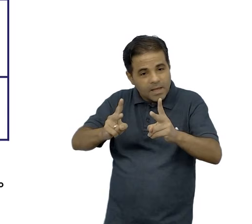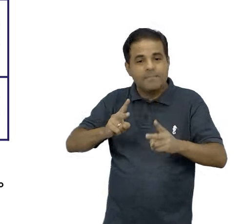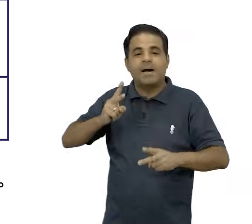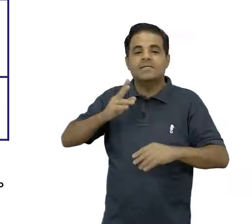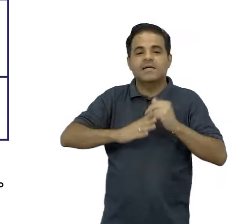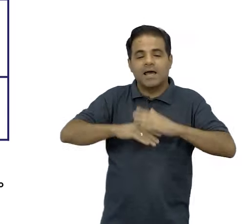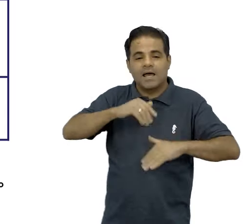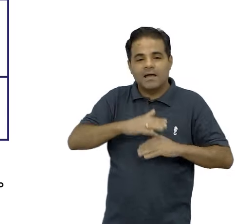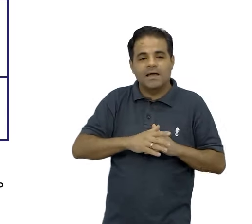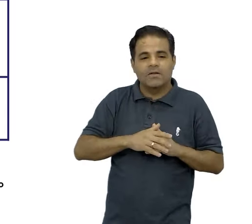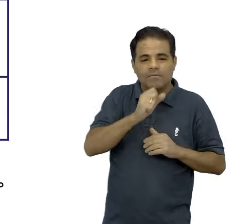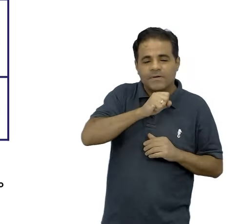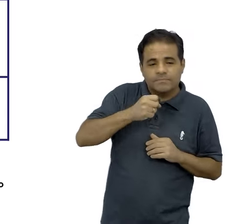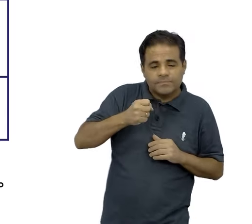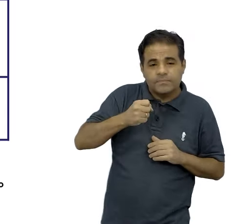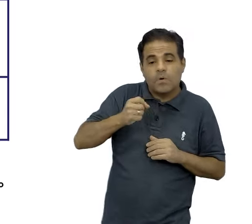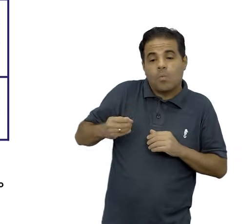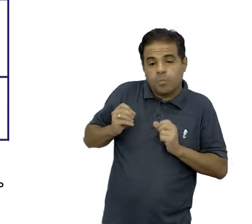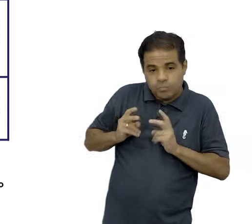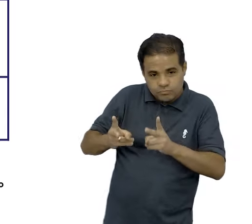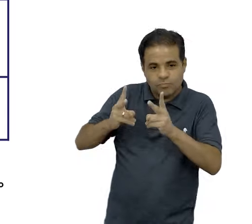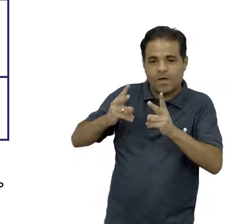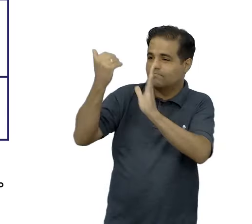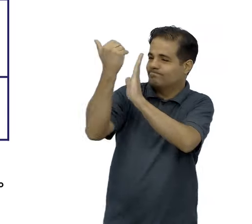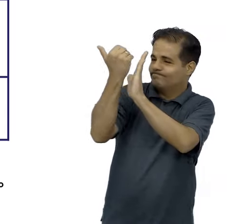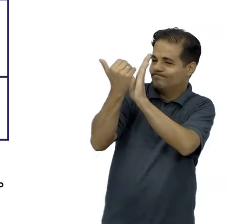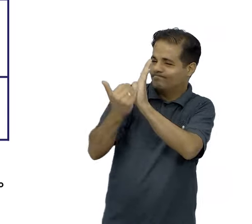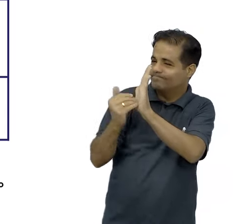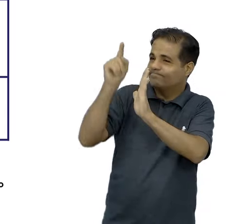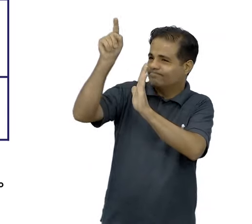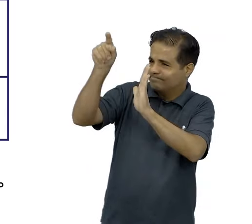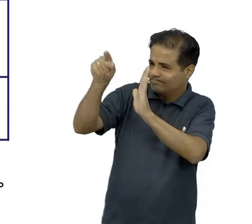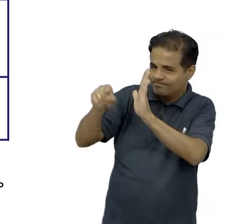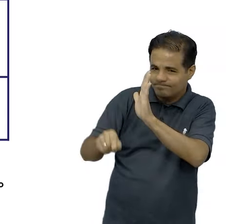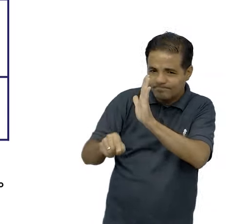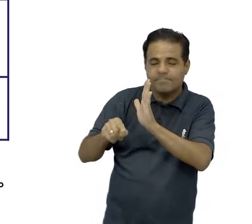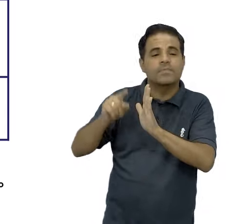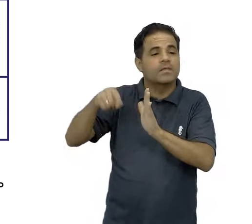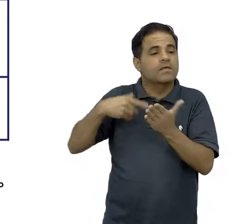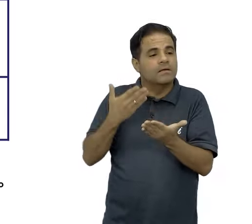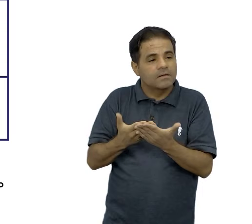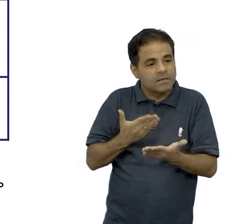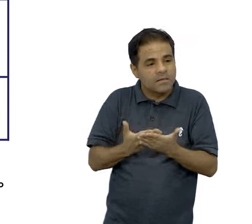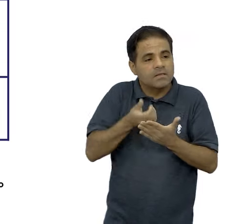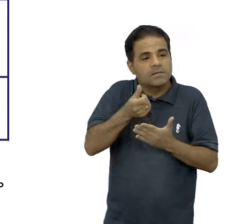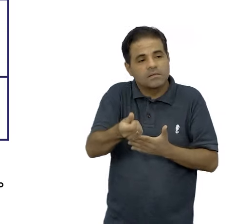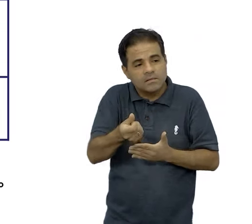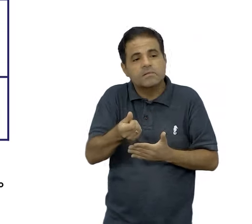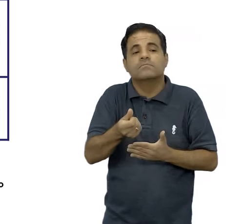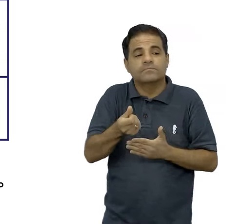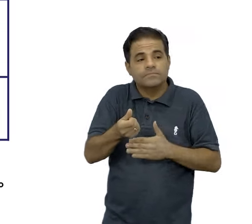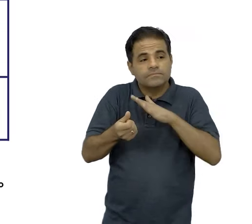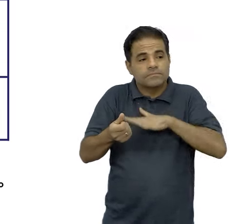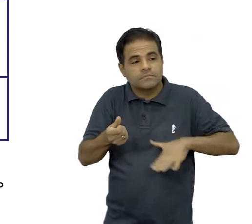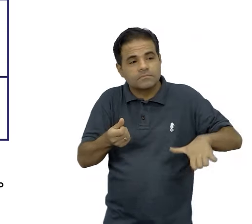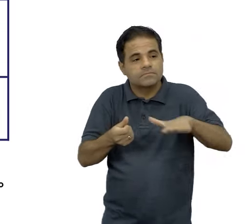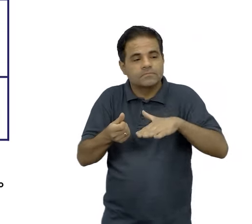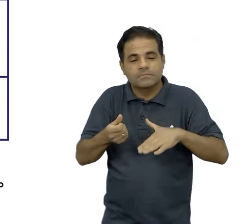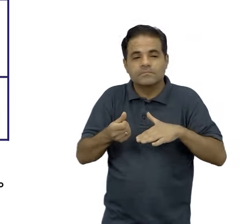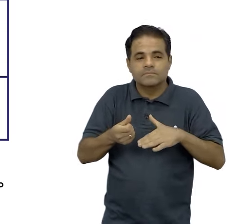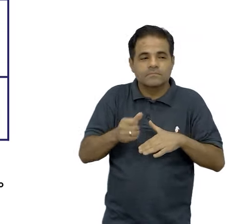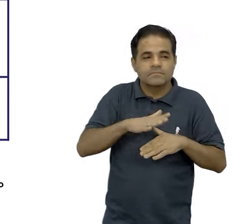continuidade dessa sequência didática, né? Então, a gente tem na aula 6, né, a unidade